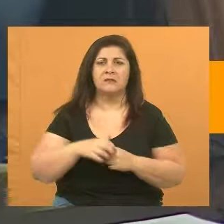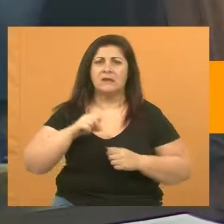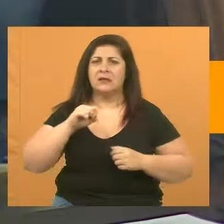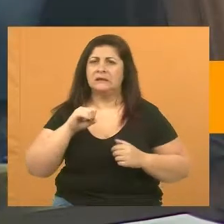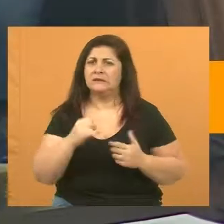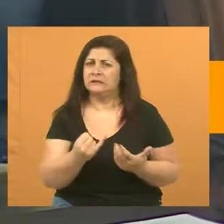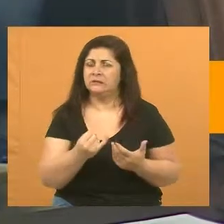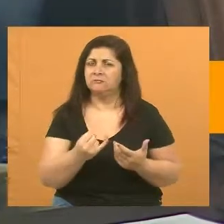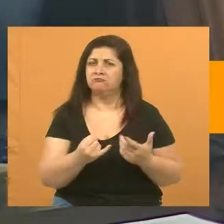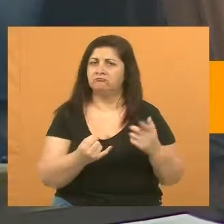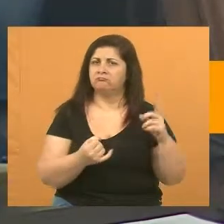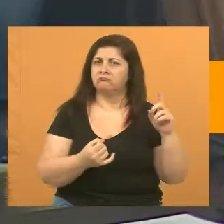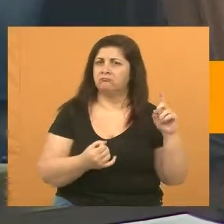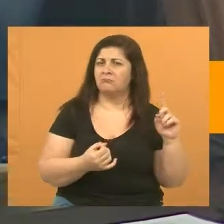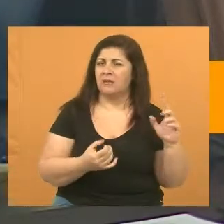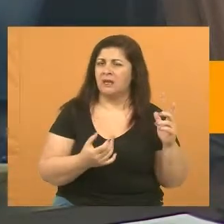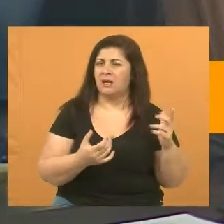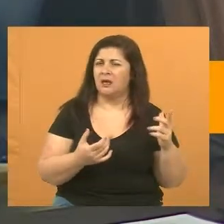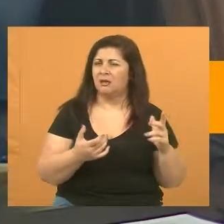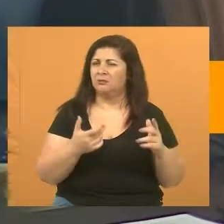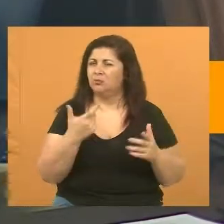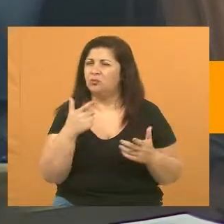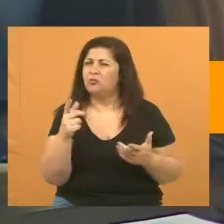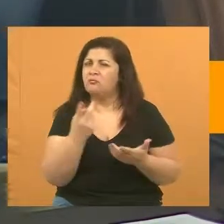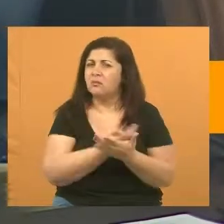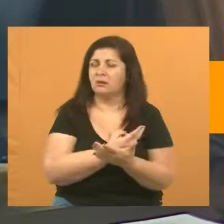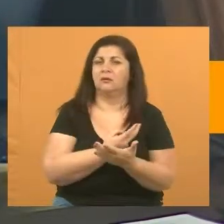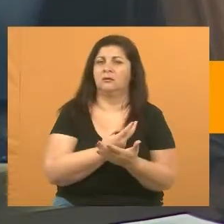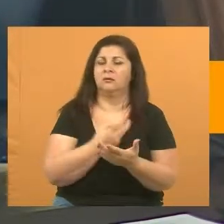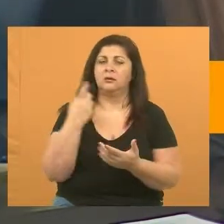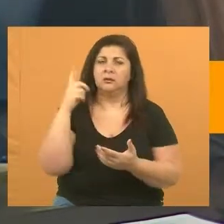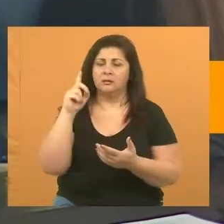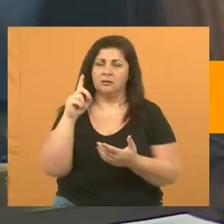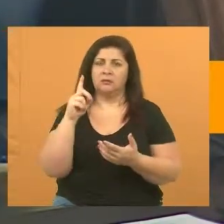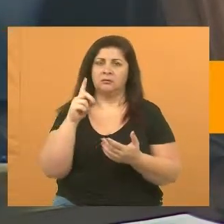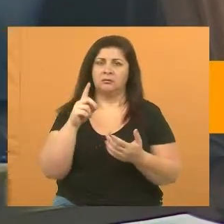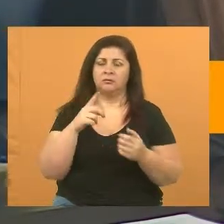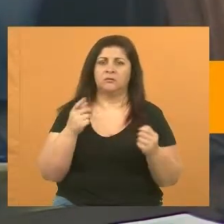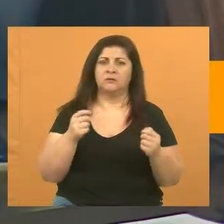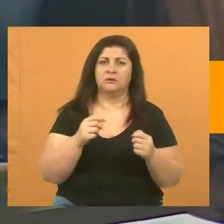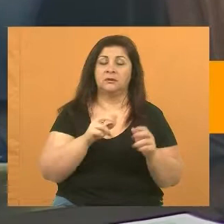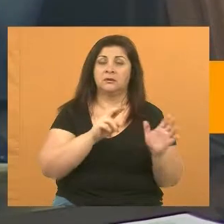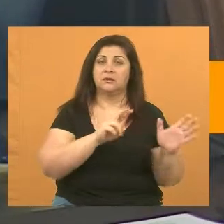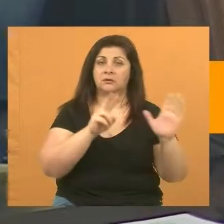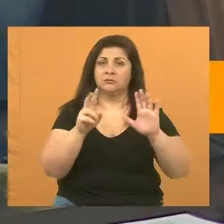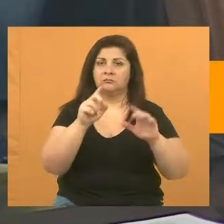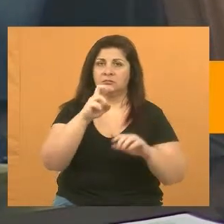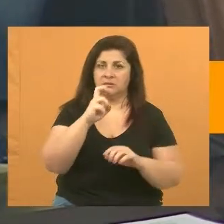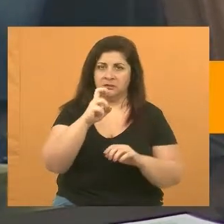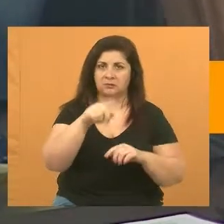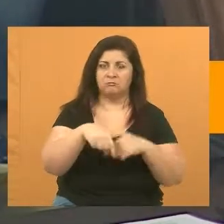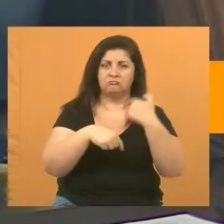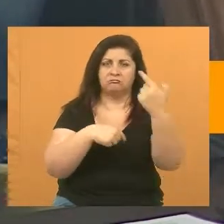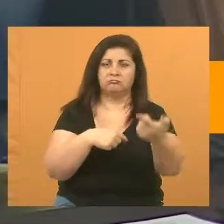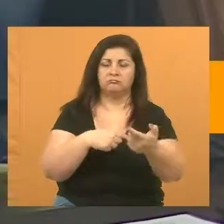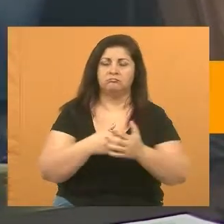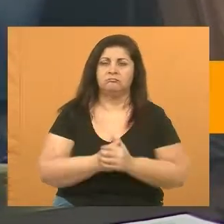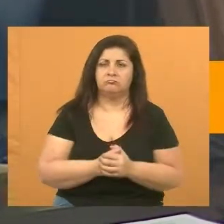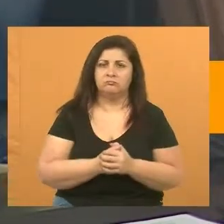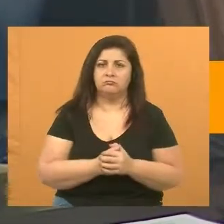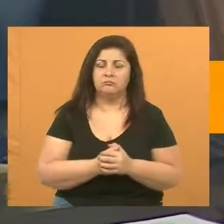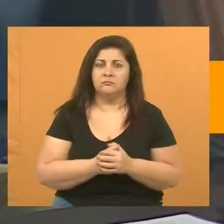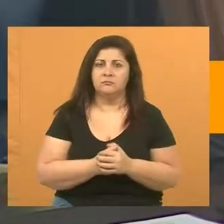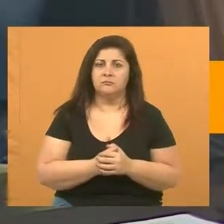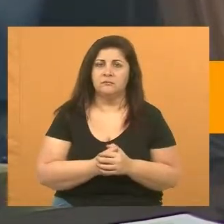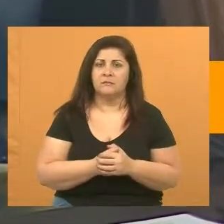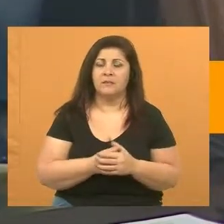não estiver aqui equivocado, da última vez que nós adiamos por 5 sessões, a pedido do nobre vereador Juarez, ficamos